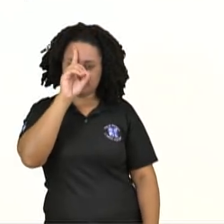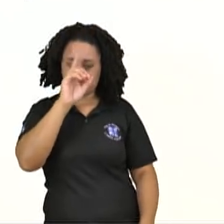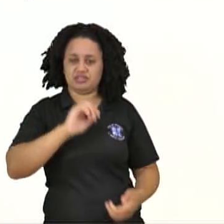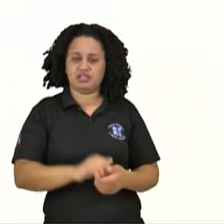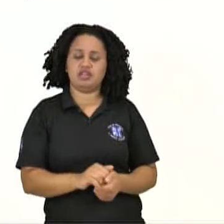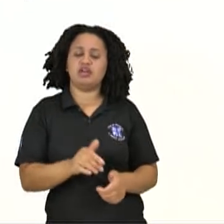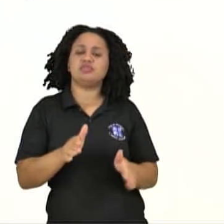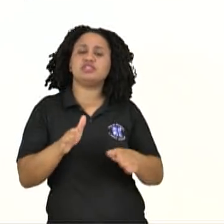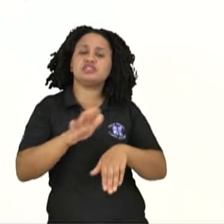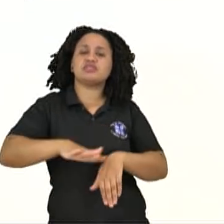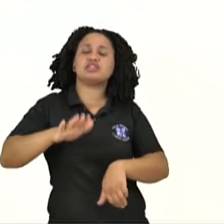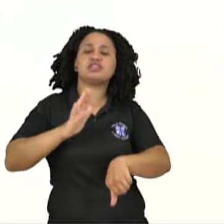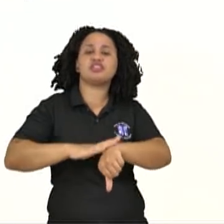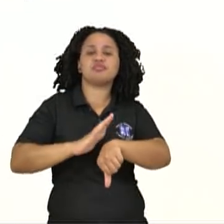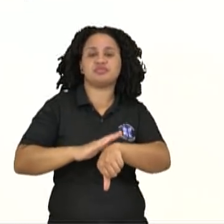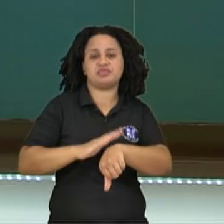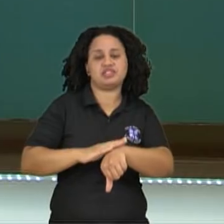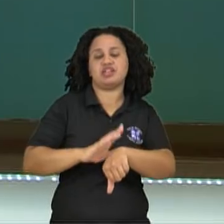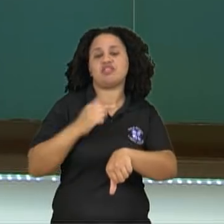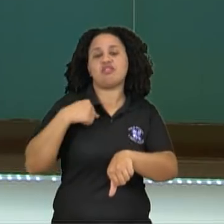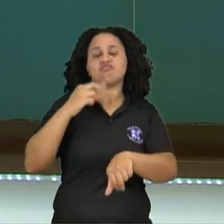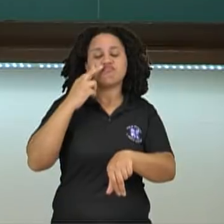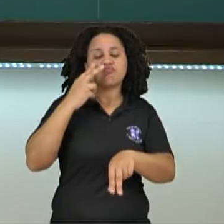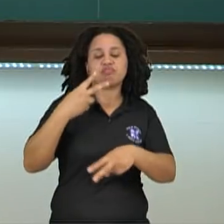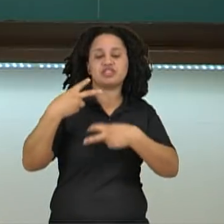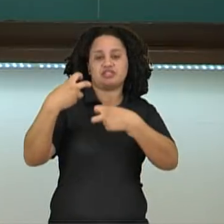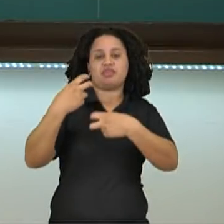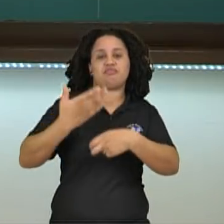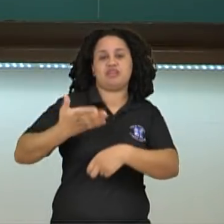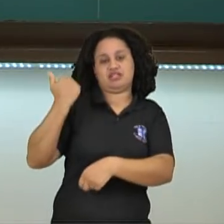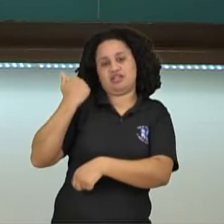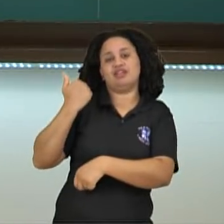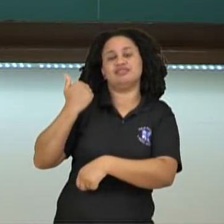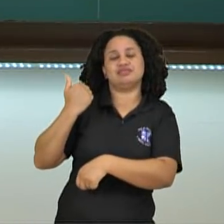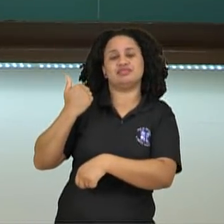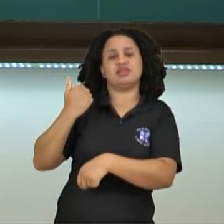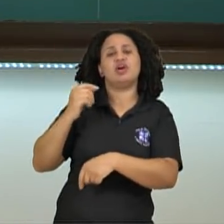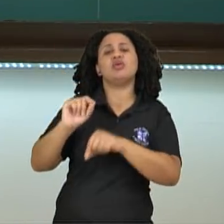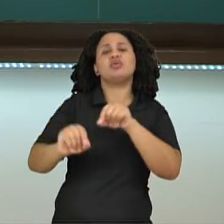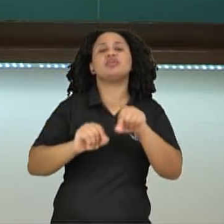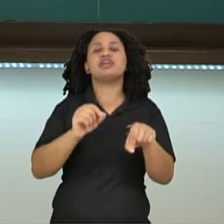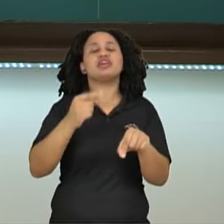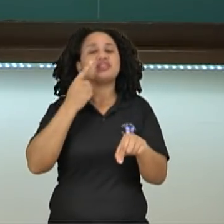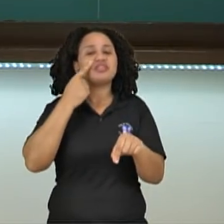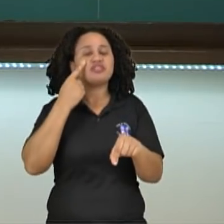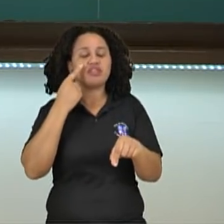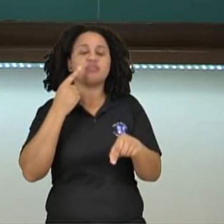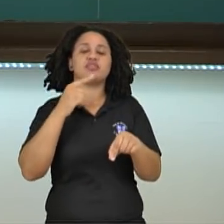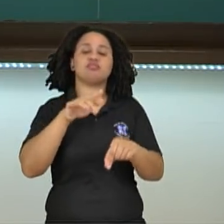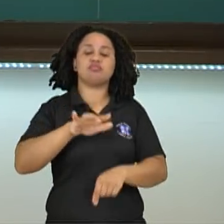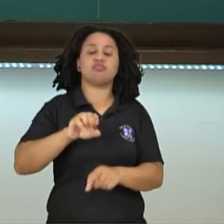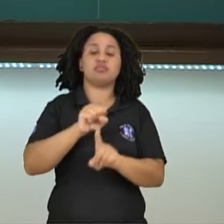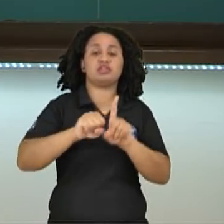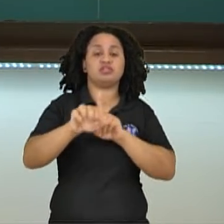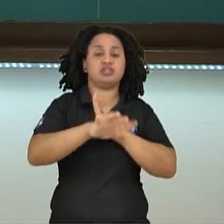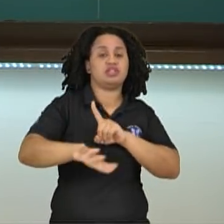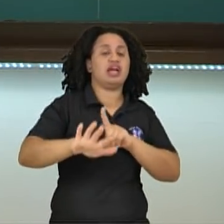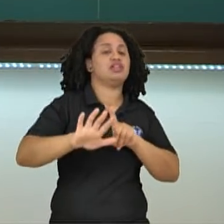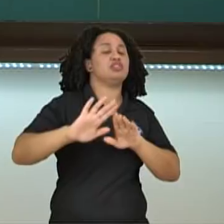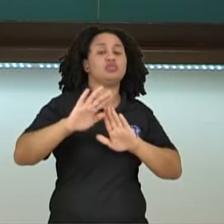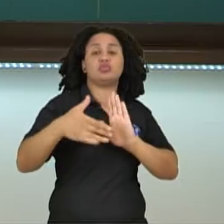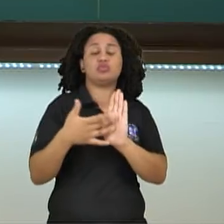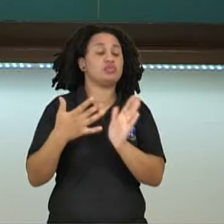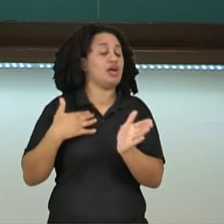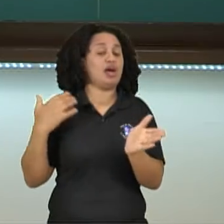momentâneo, sem um olhar para o passado. O que nós queremos trazer para vocês? De uma sociedade onde tudo é tão passageiro, tão rápido,